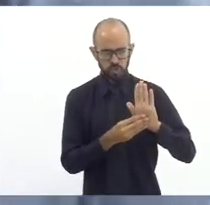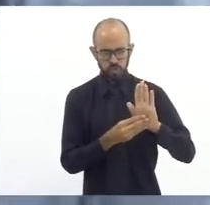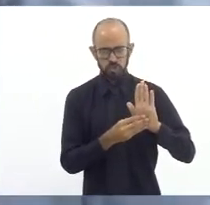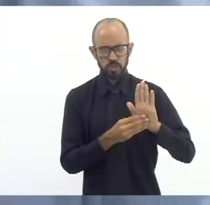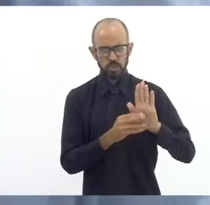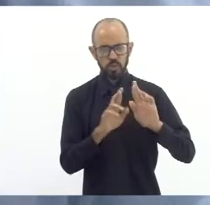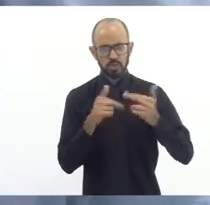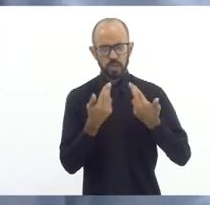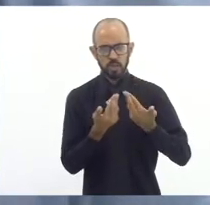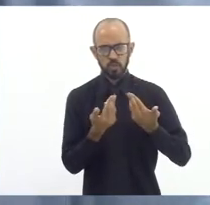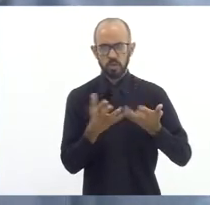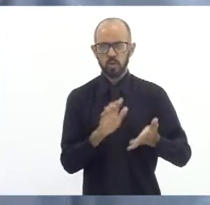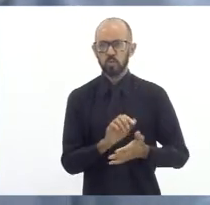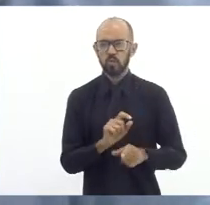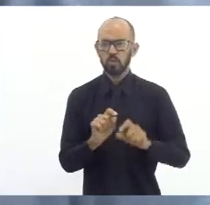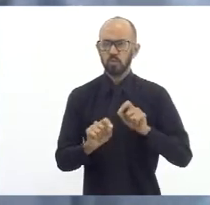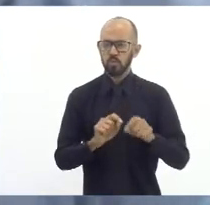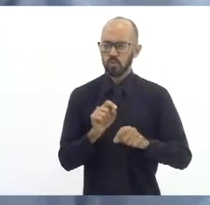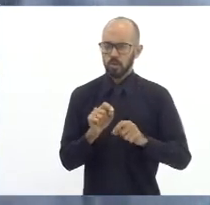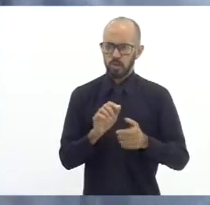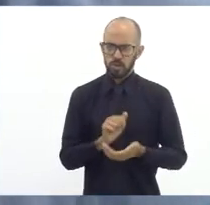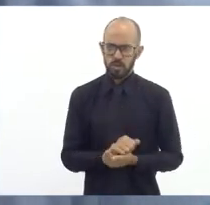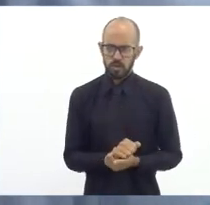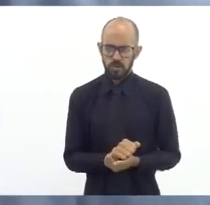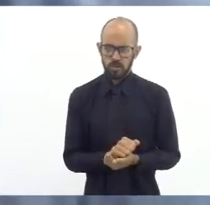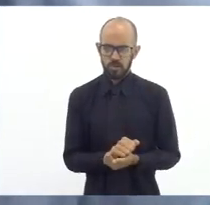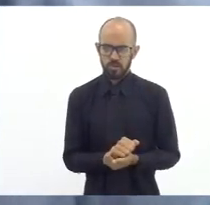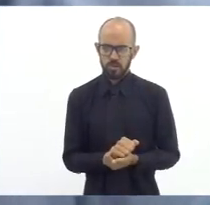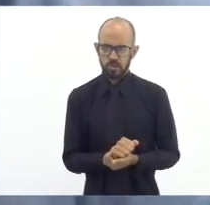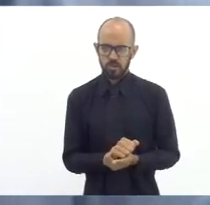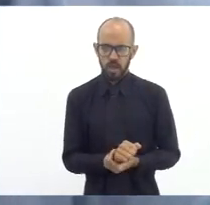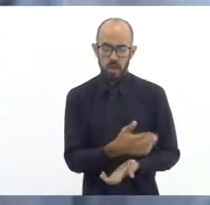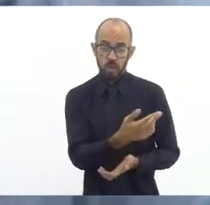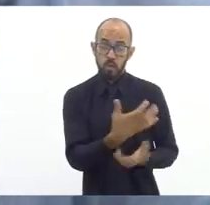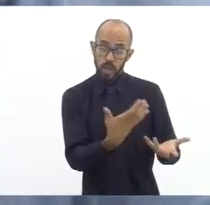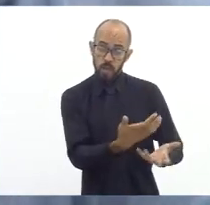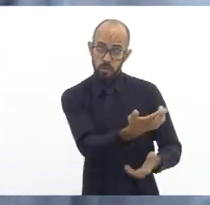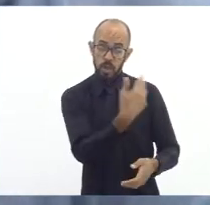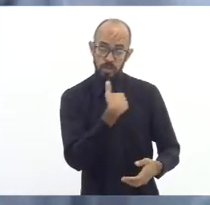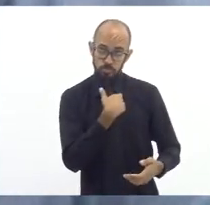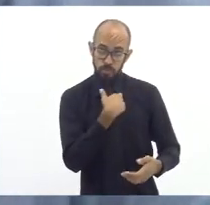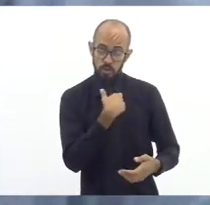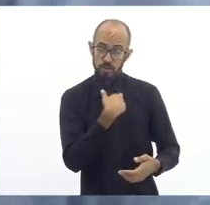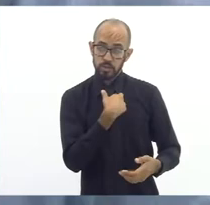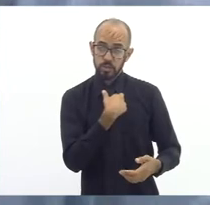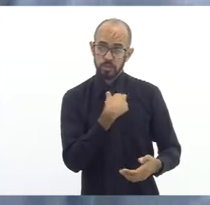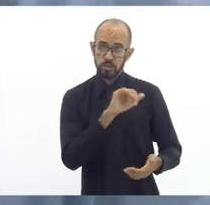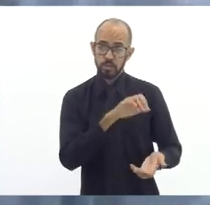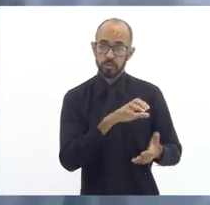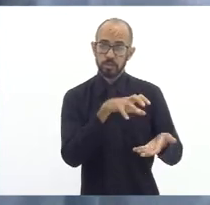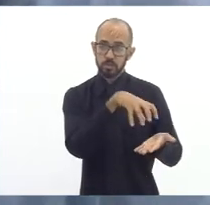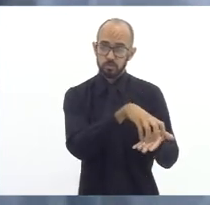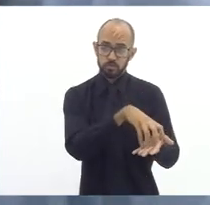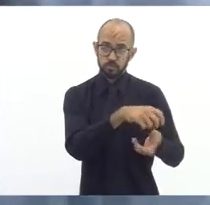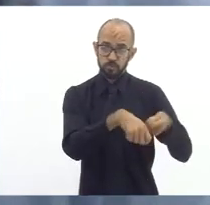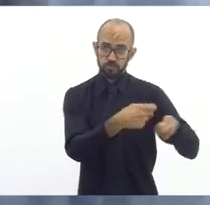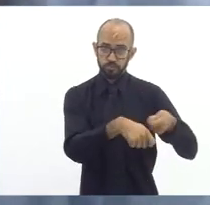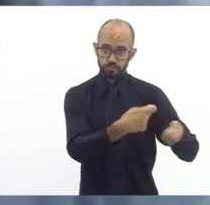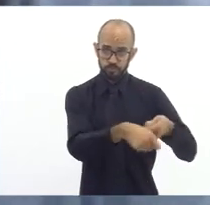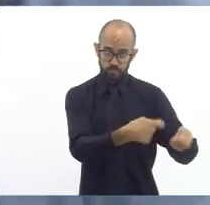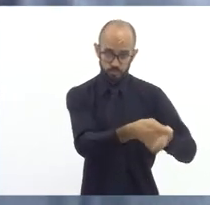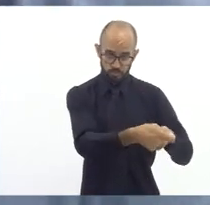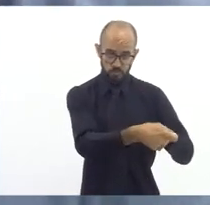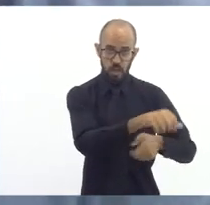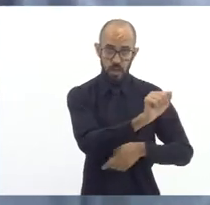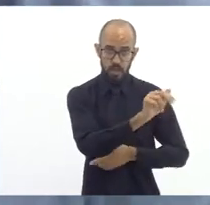permissão, claro, e ter resposta de ambos, do presidente da Rio Trilho, do presidente da Rio Trilho, não, desculpe, da